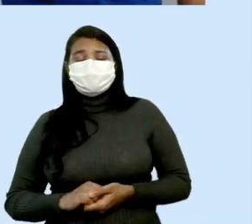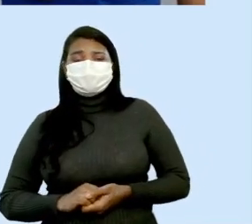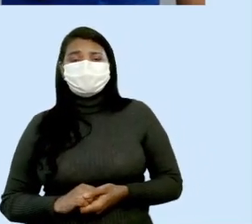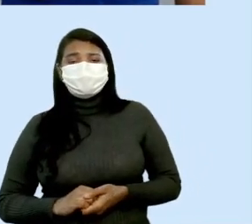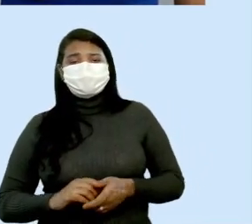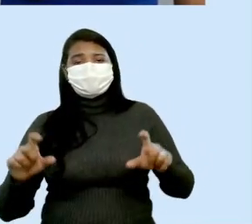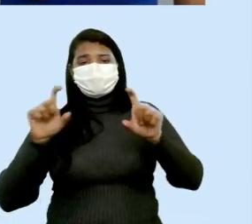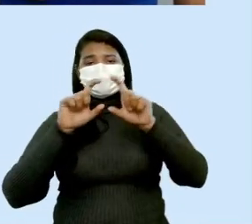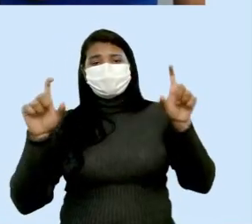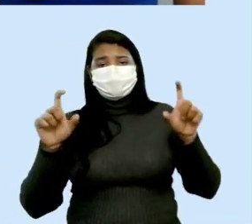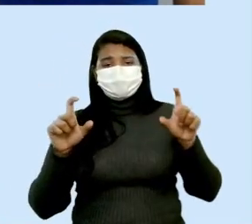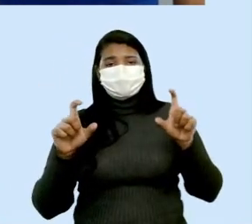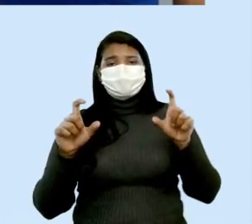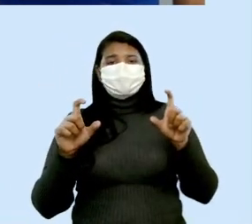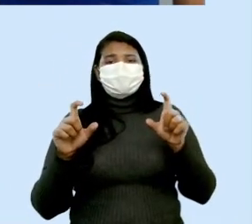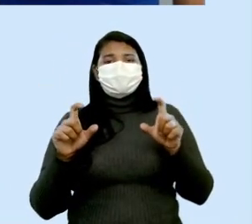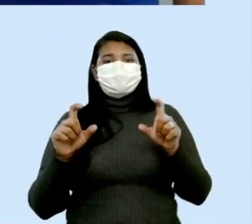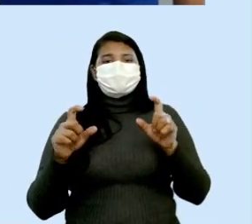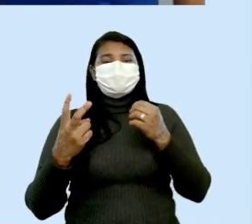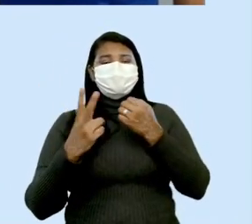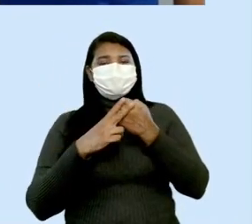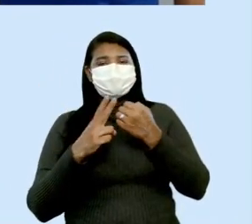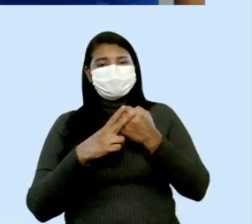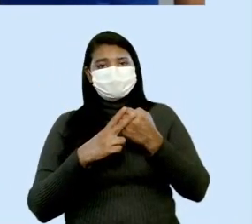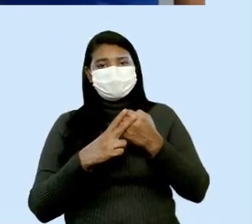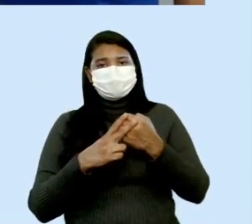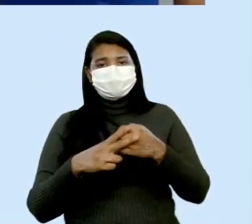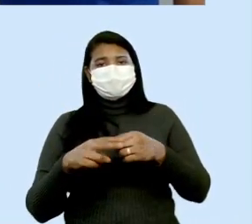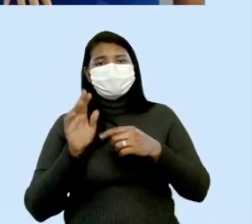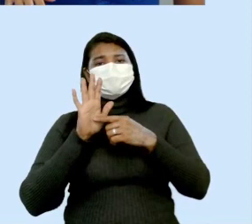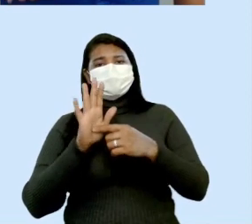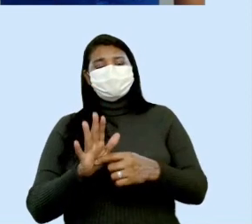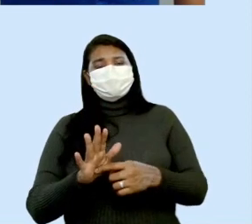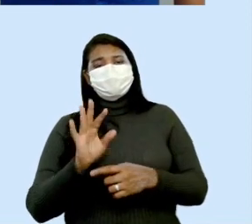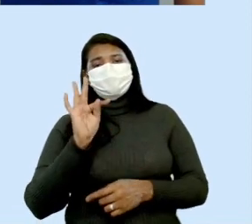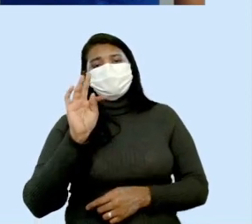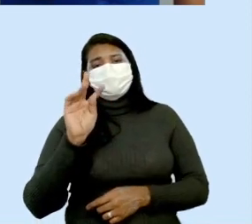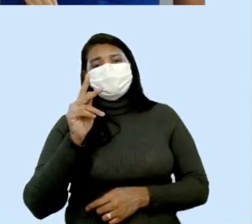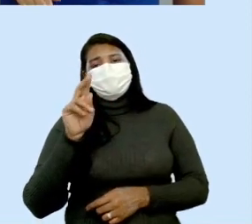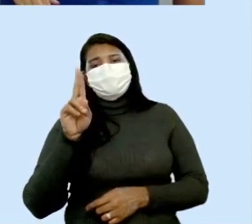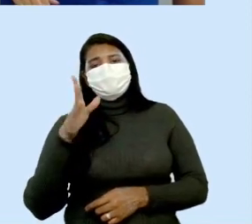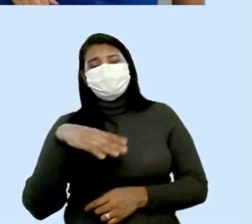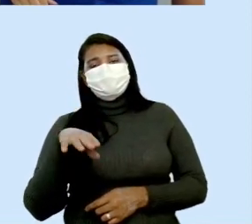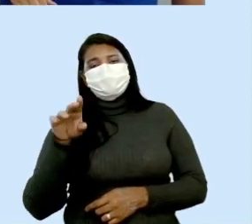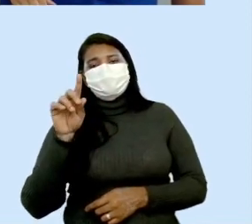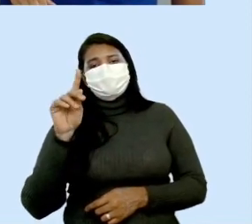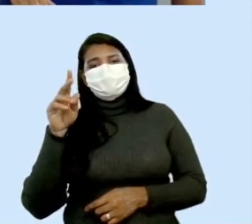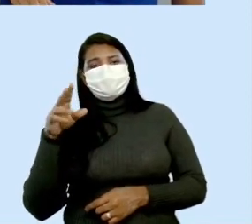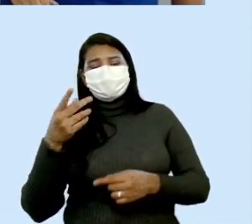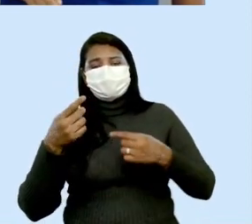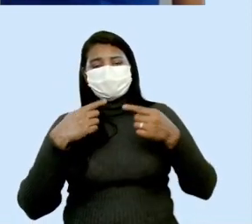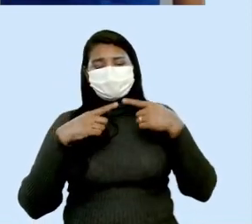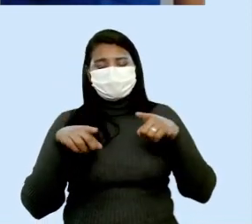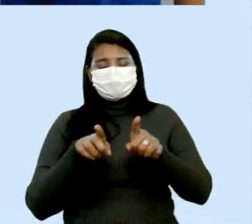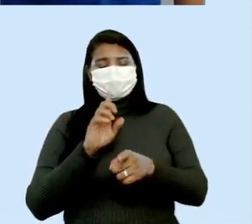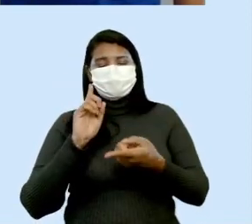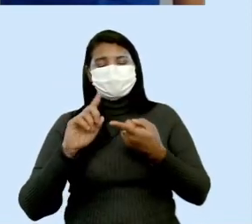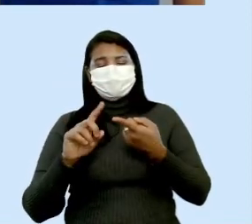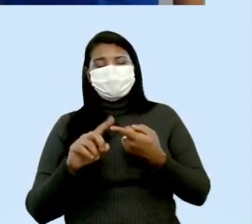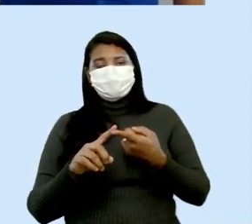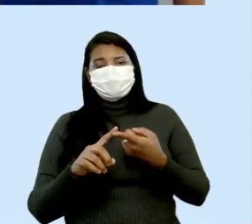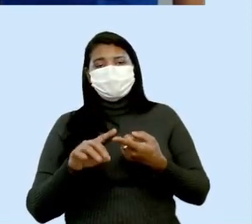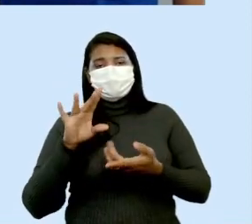past, o verbo to do, ele é uma forma fixa para todas as pessoas do discurso.